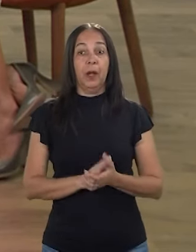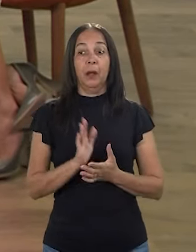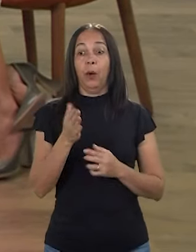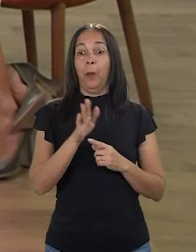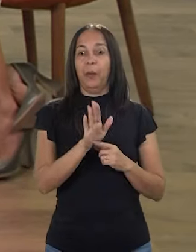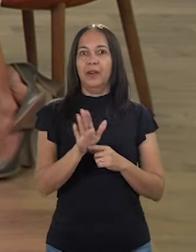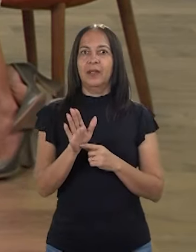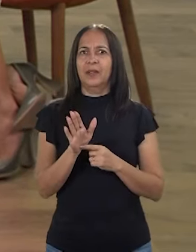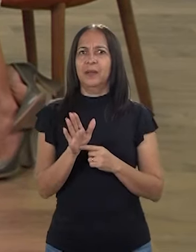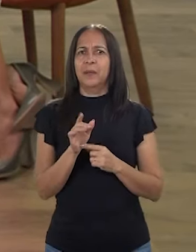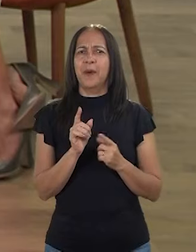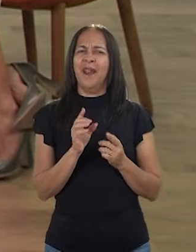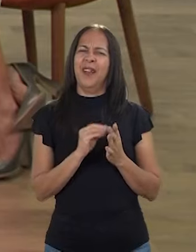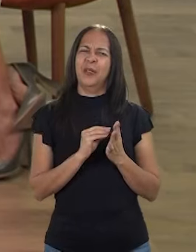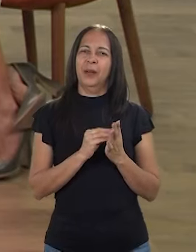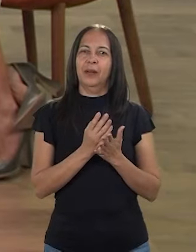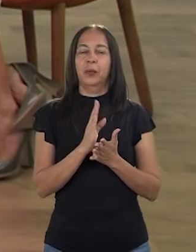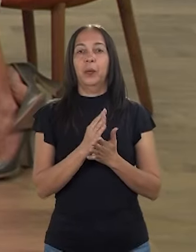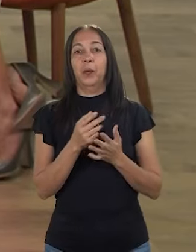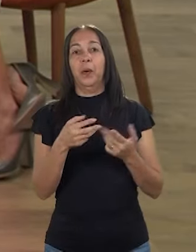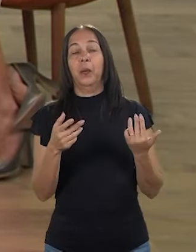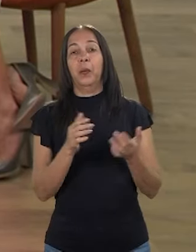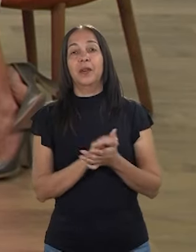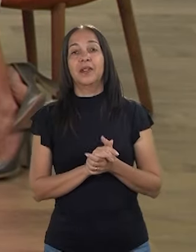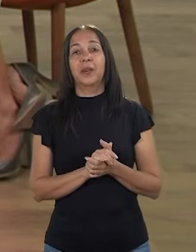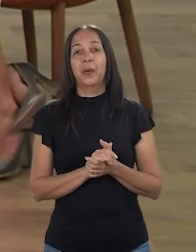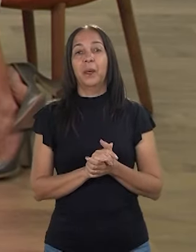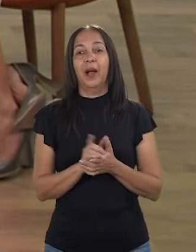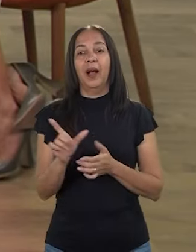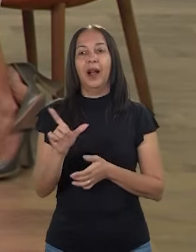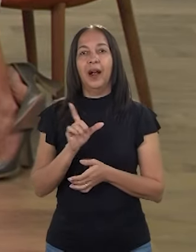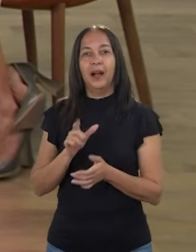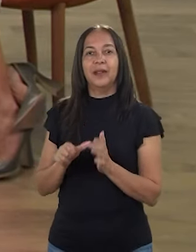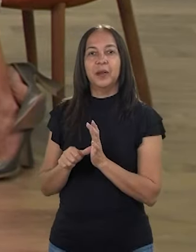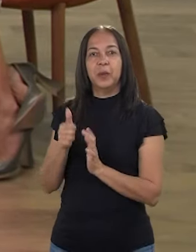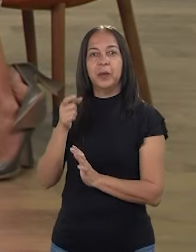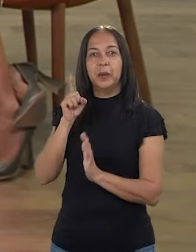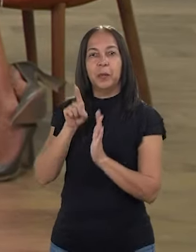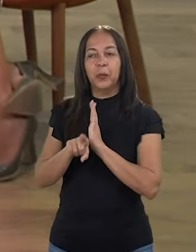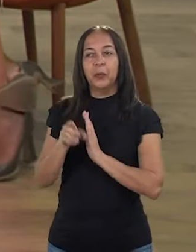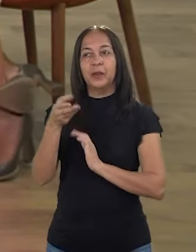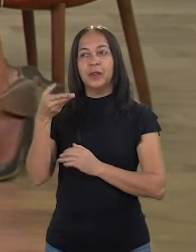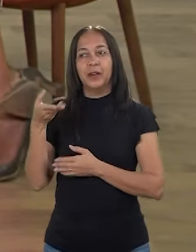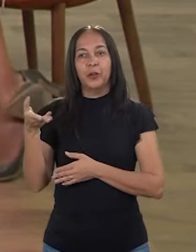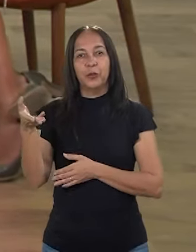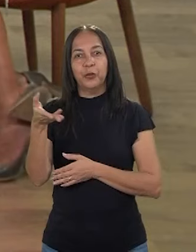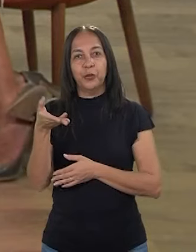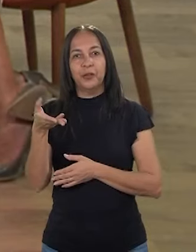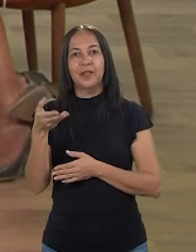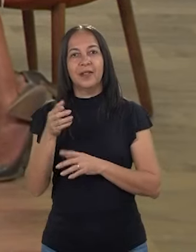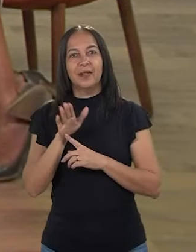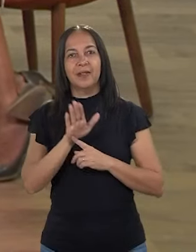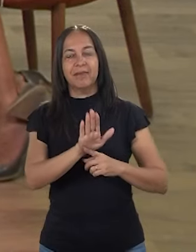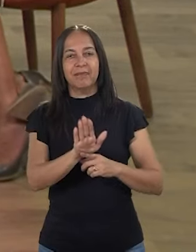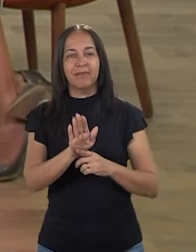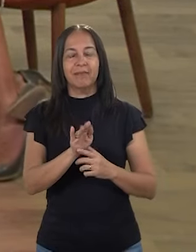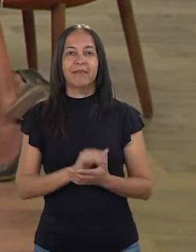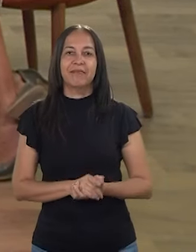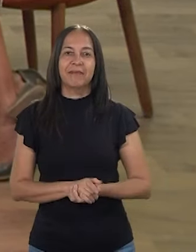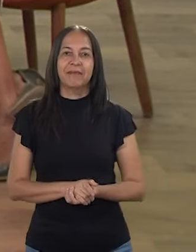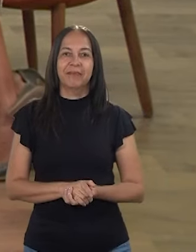uma breve apresentação de vocês mas sempre fica alguma coisa de fora né então antes da primeira pergunta eu queria que vocês também se apresentassem né para quem tá nos acompanhando de